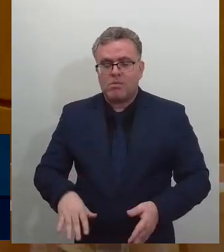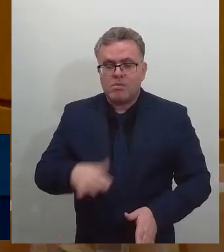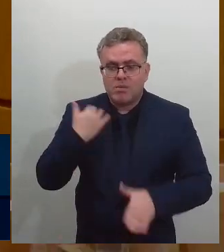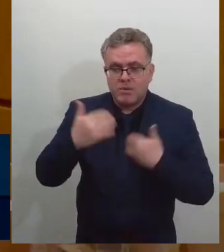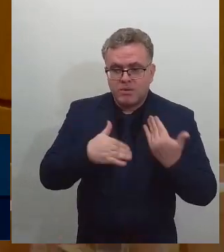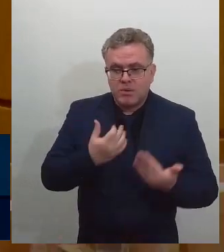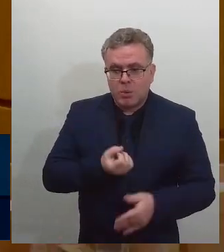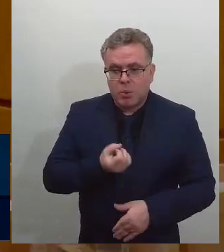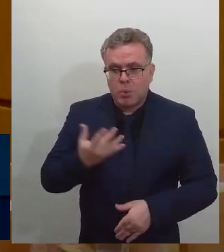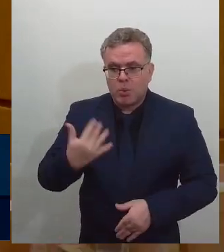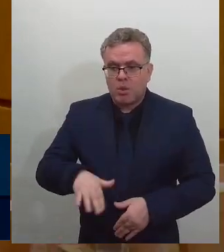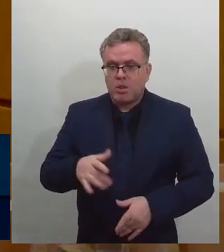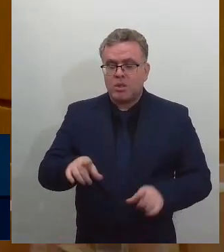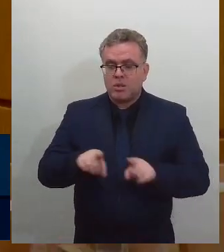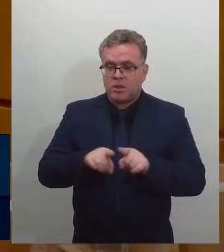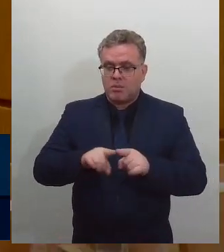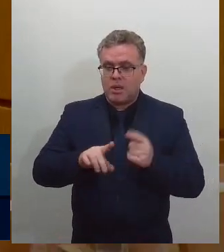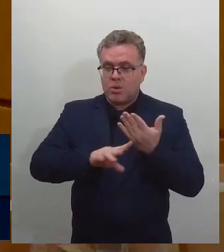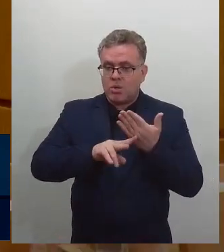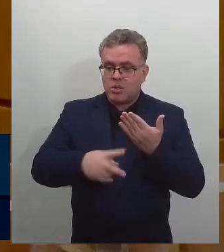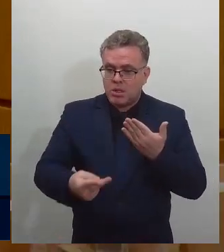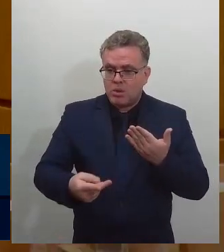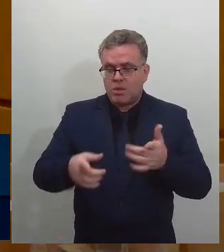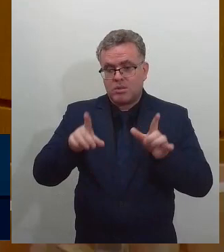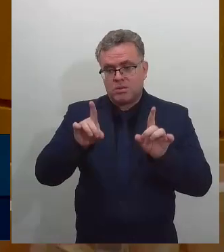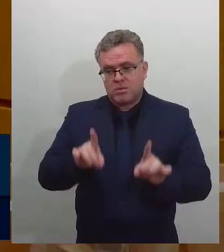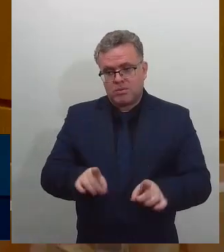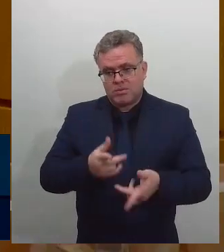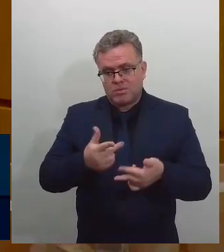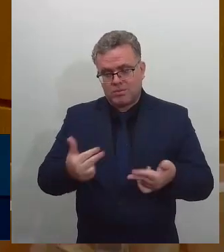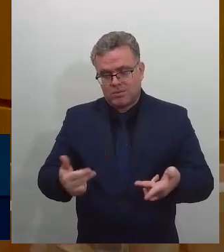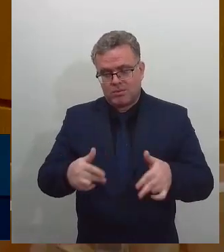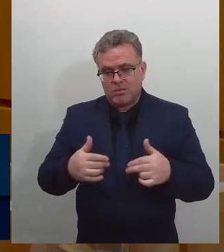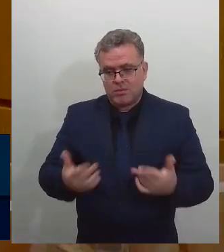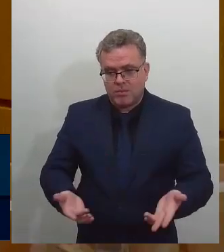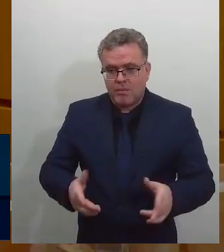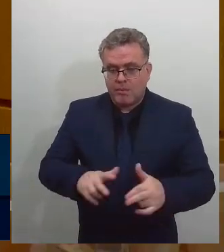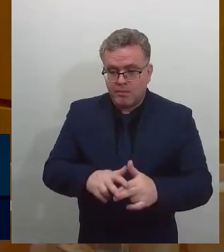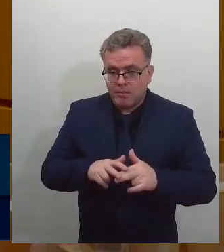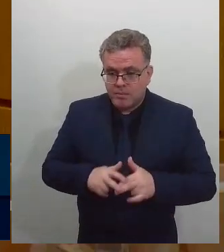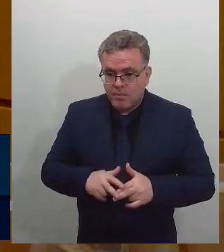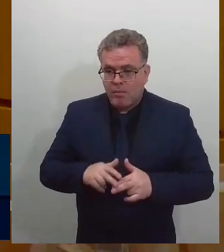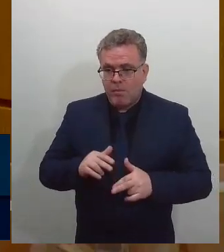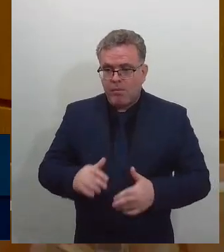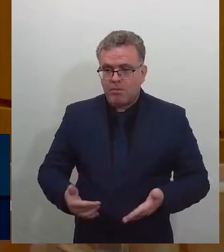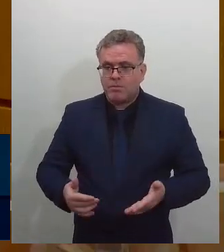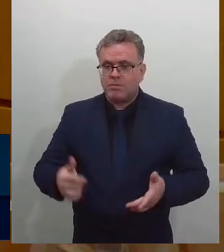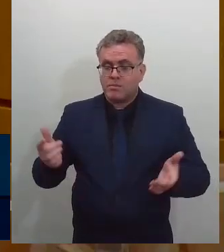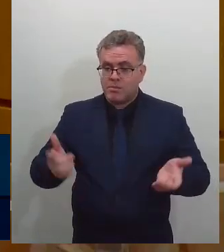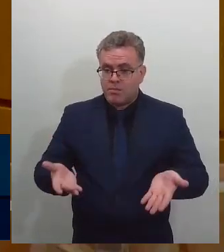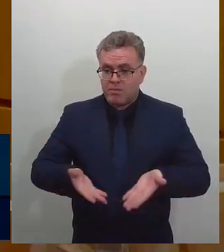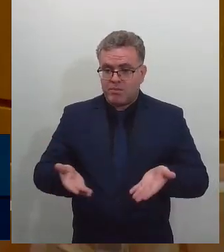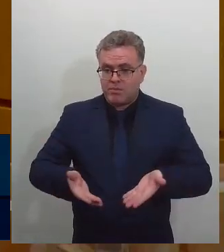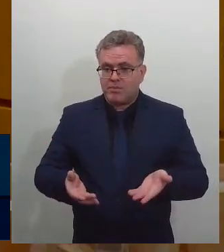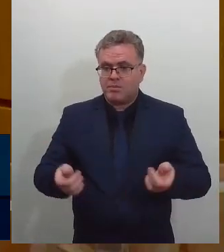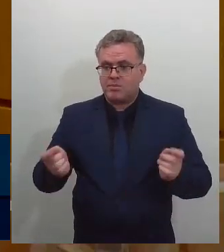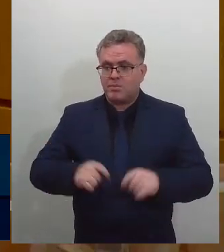problemas, deputada Carminha. No entanto, esse progresso está ameaçado pela possibilidade de retrocesso,